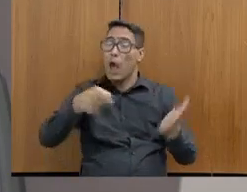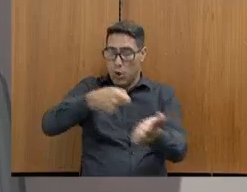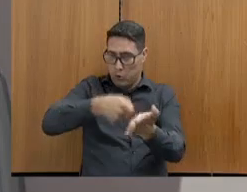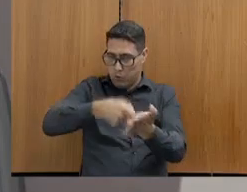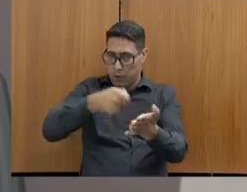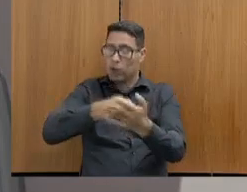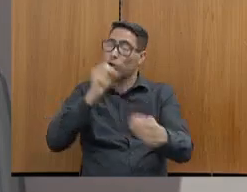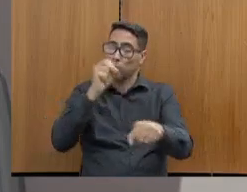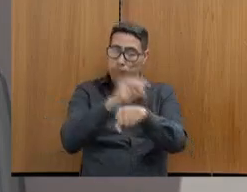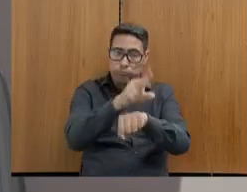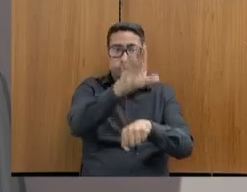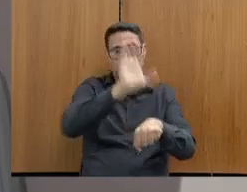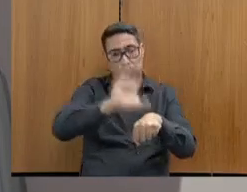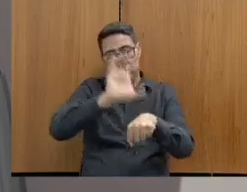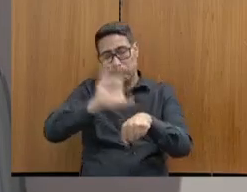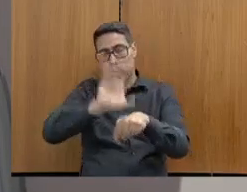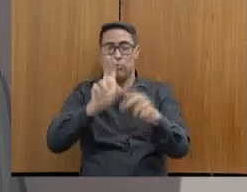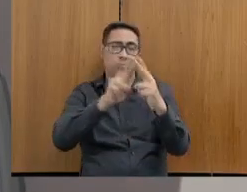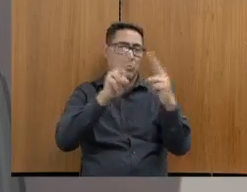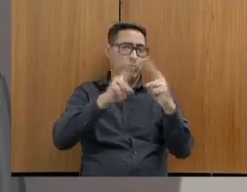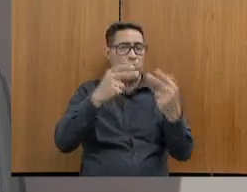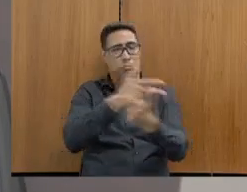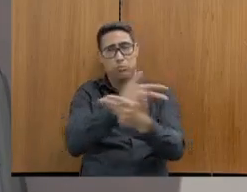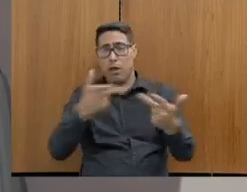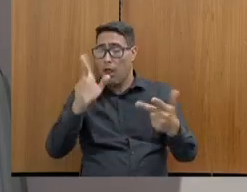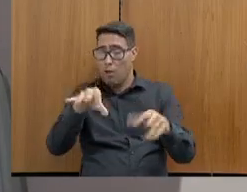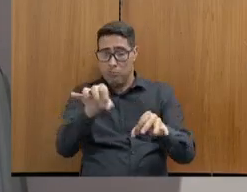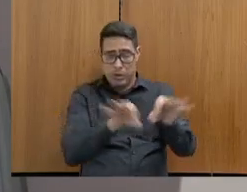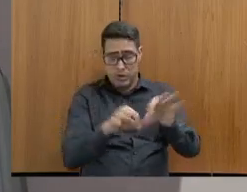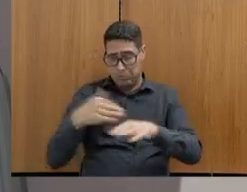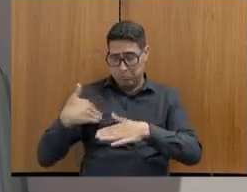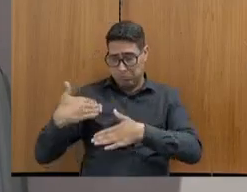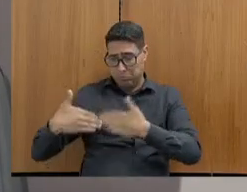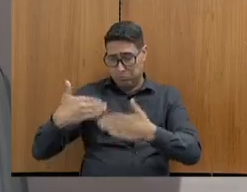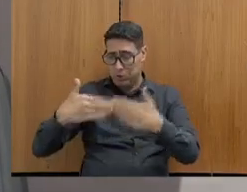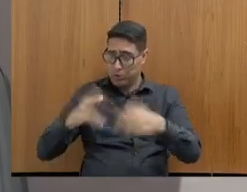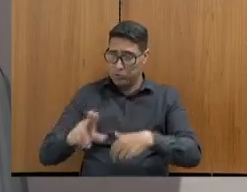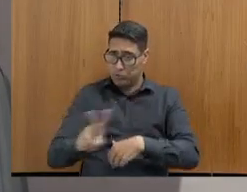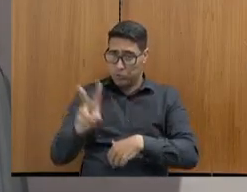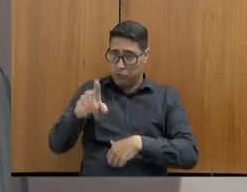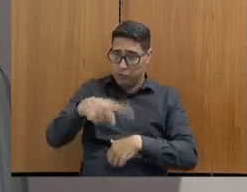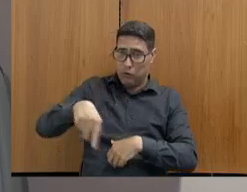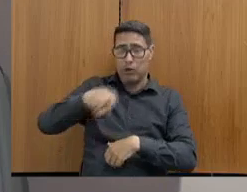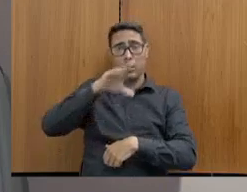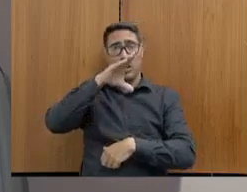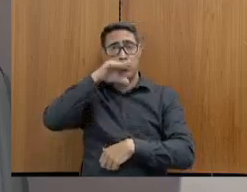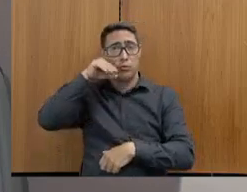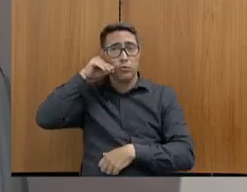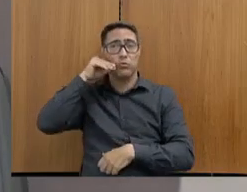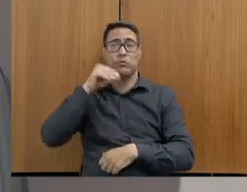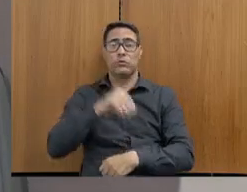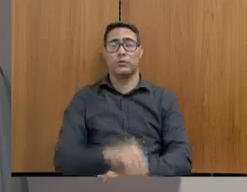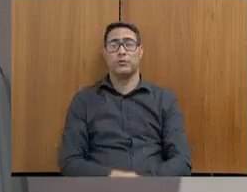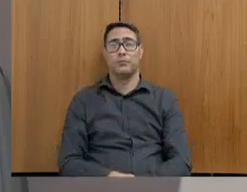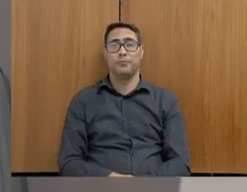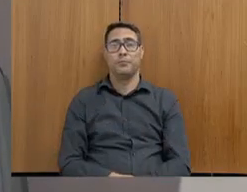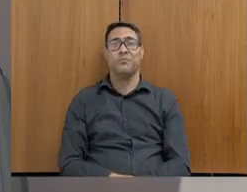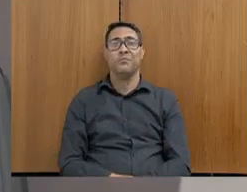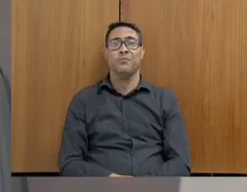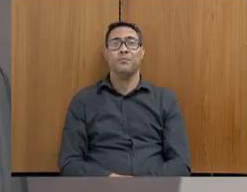processo que hoje é um processo institucional te valorização do Servidor é a capacitação continuada